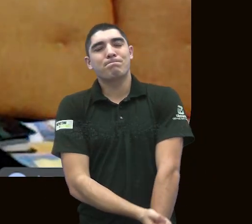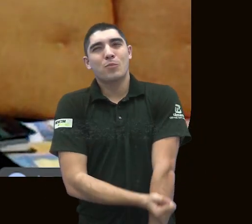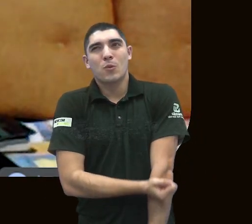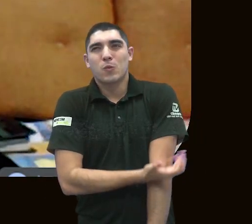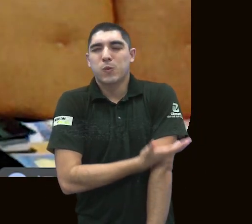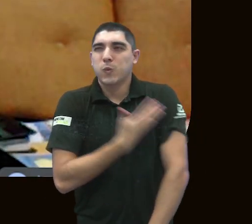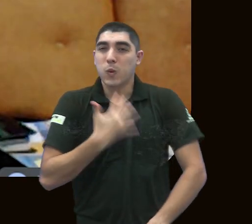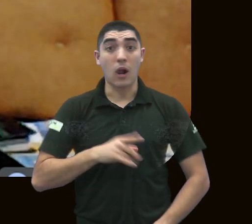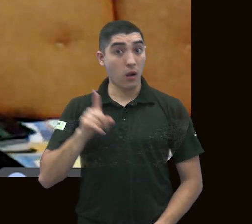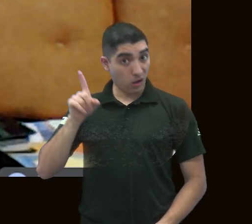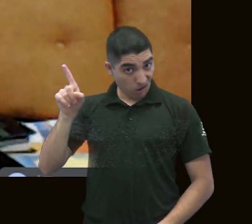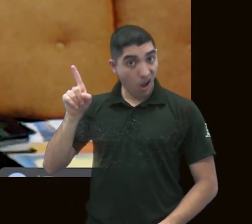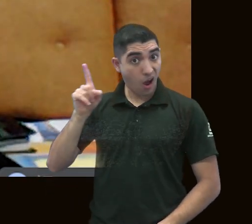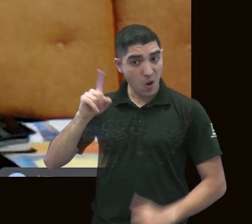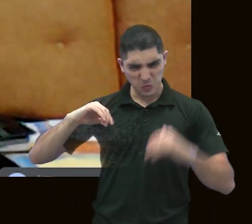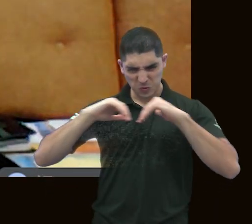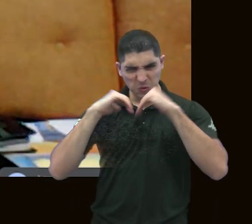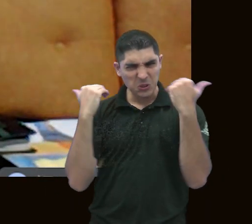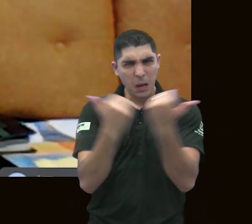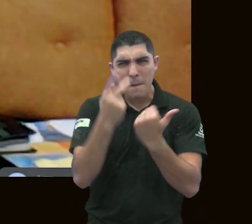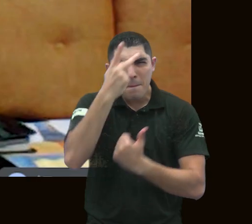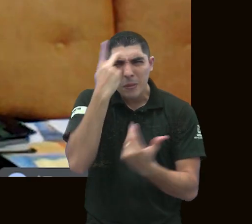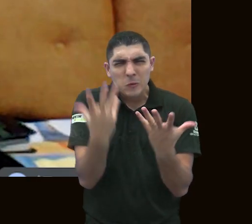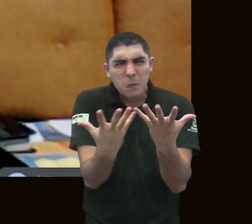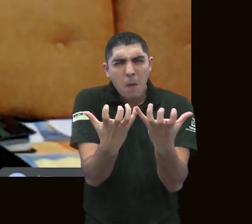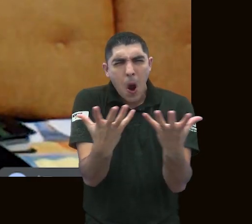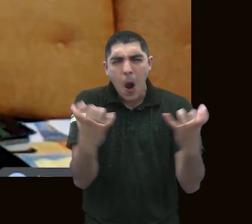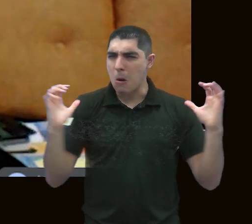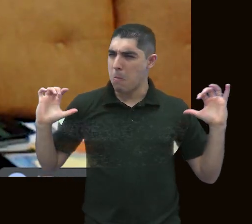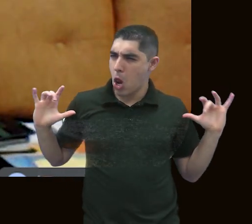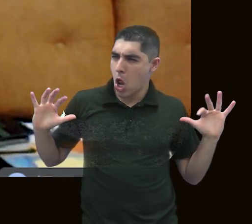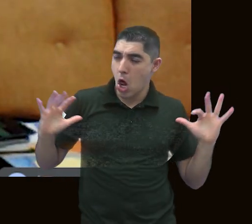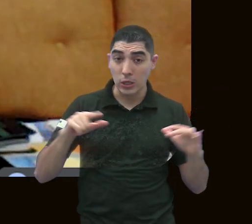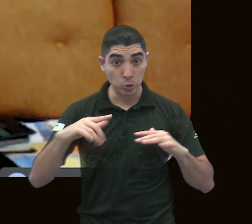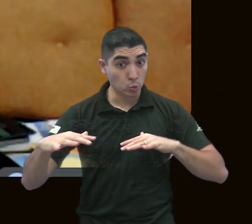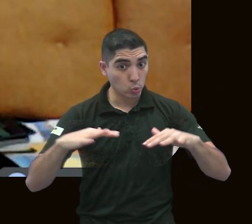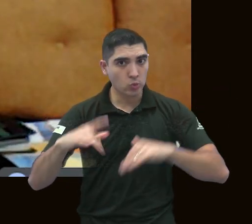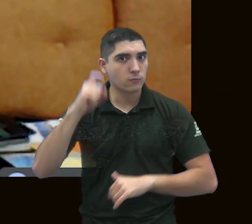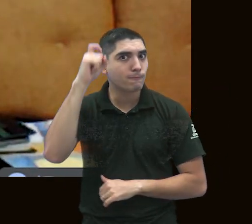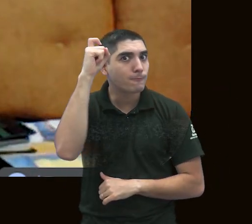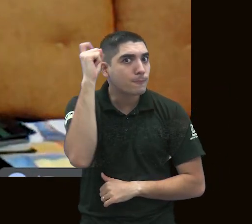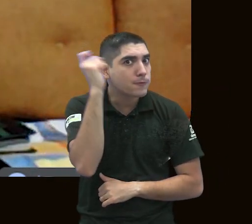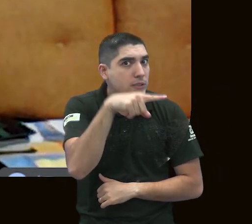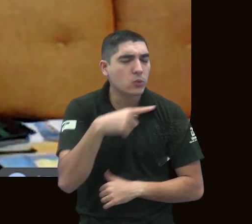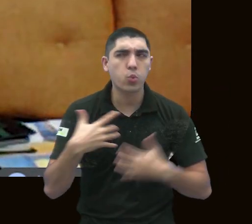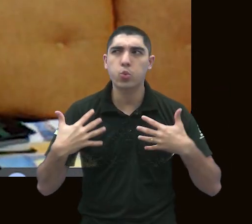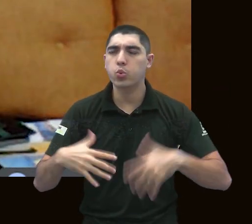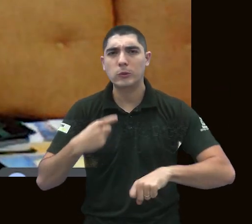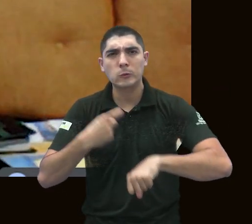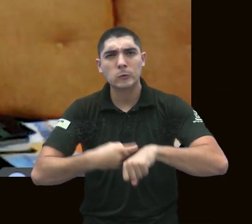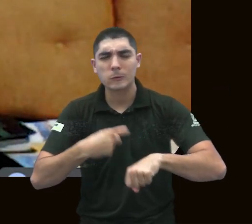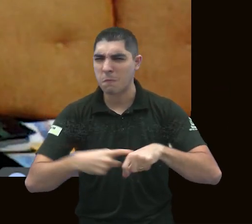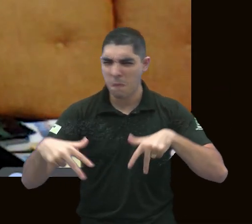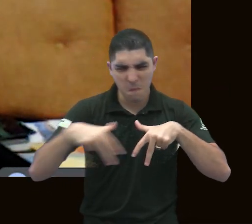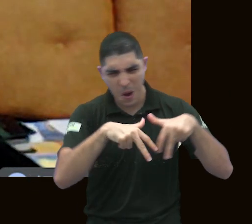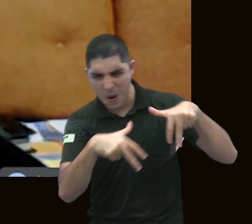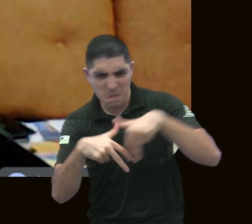muita emoção. O estádio lotado, um jogo muito pegado,